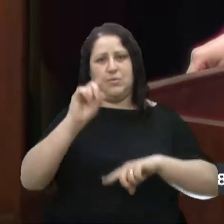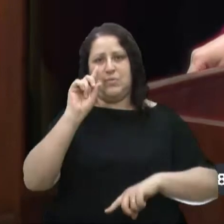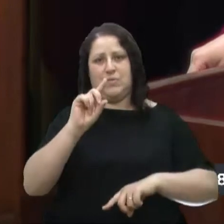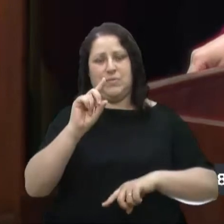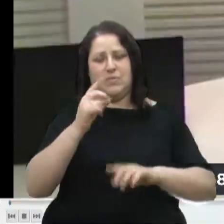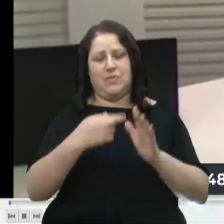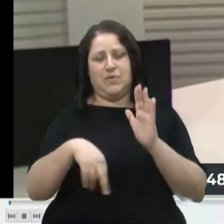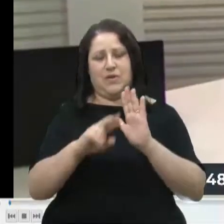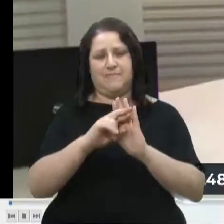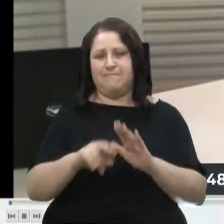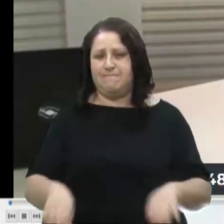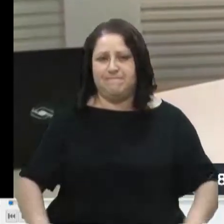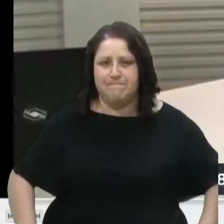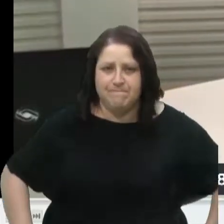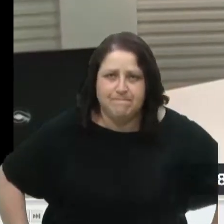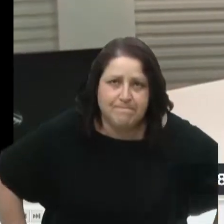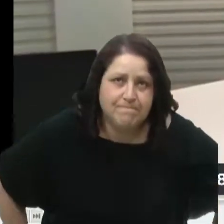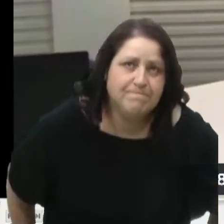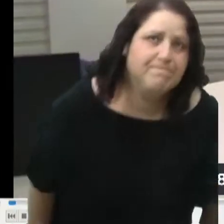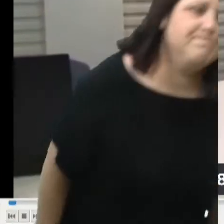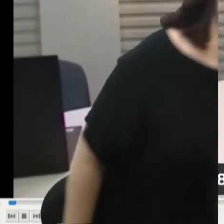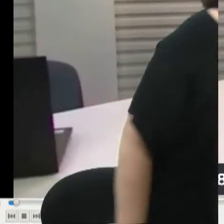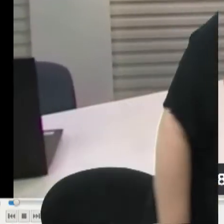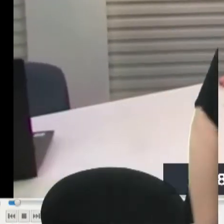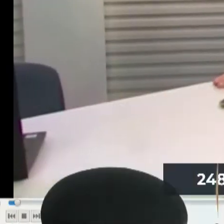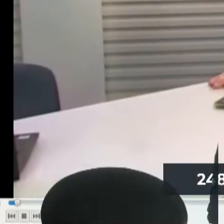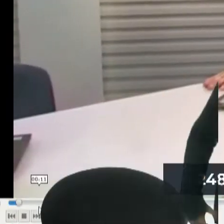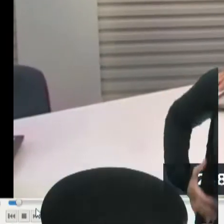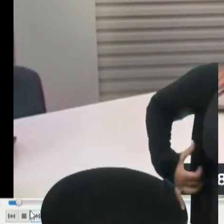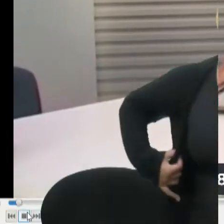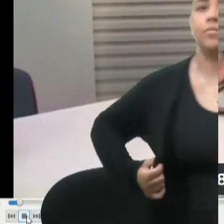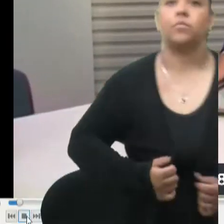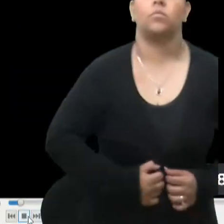Mais uma mulher assassinada. Ela foi morta pelo ex-companheiro.